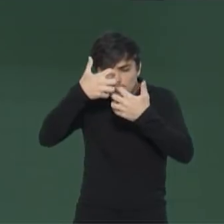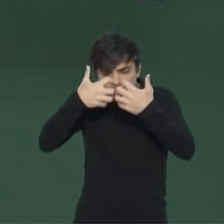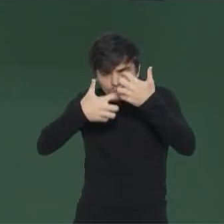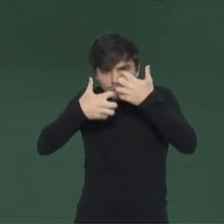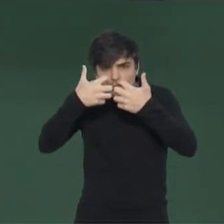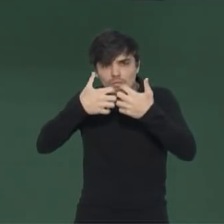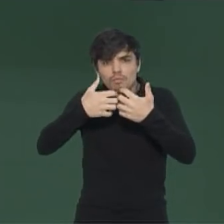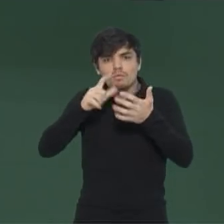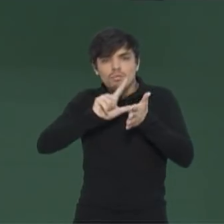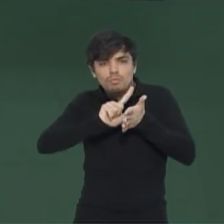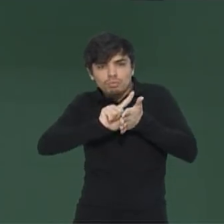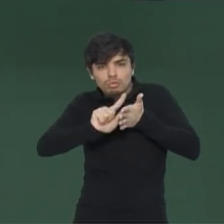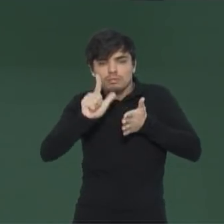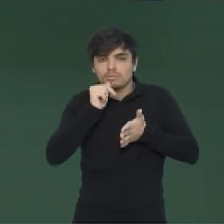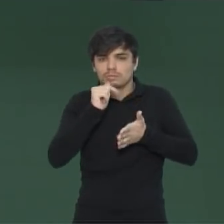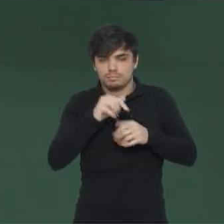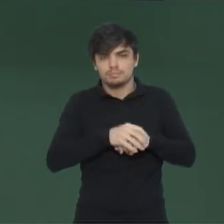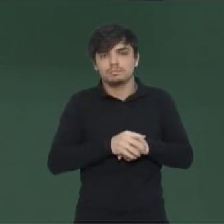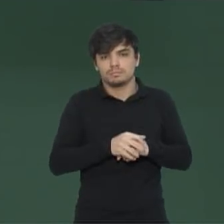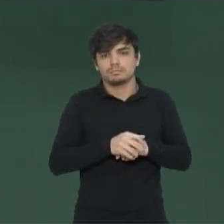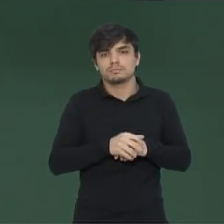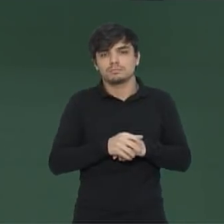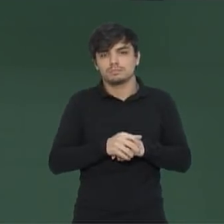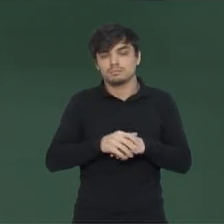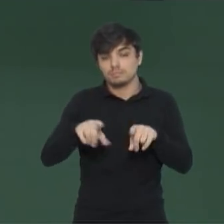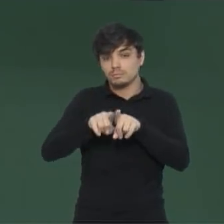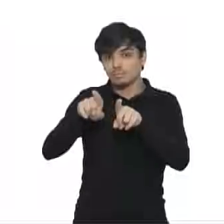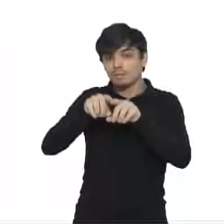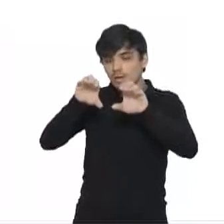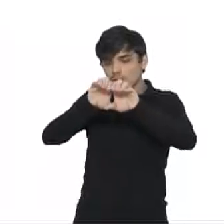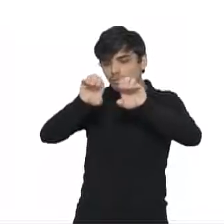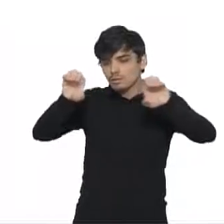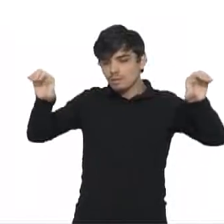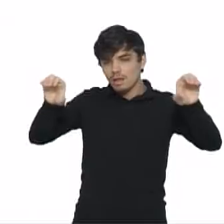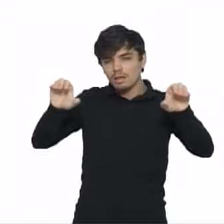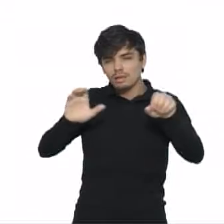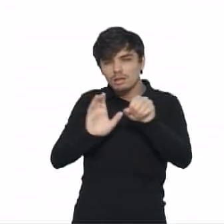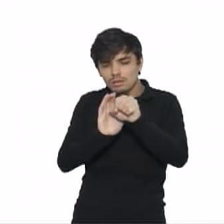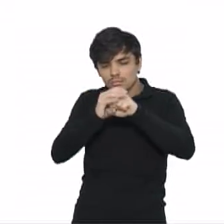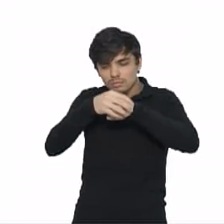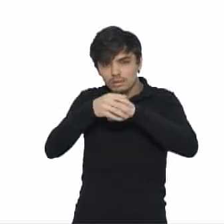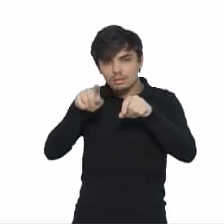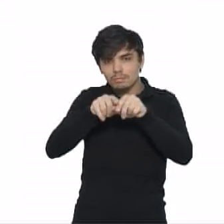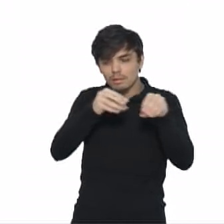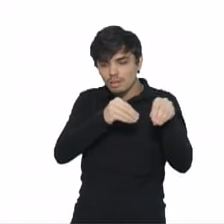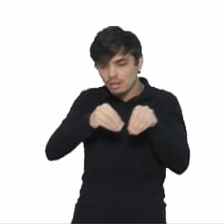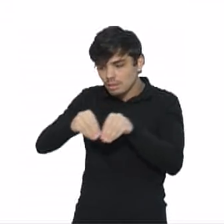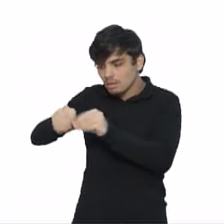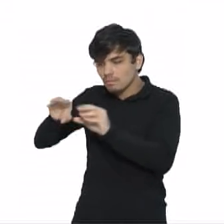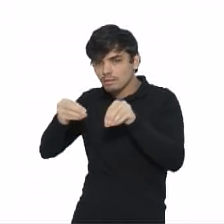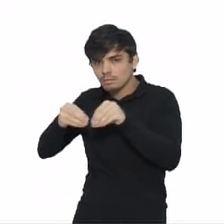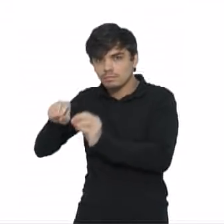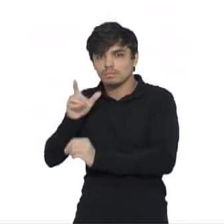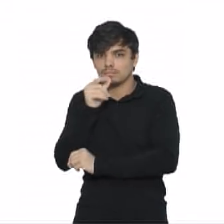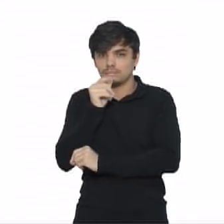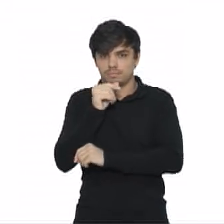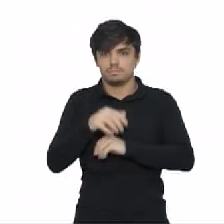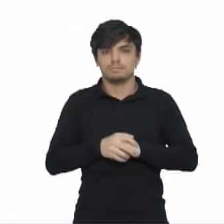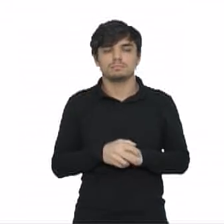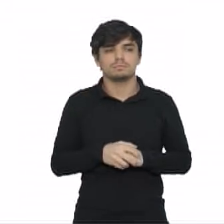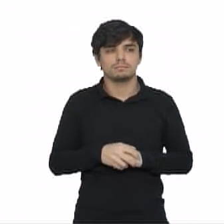fundo, o aqueduto, então, arcado e coberto, e levando e transportando essa água para a